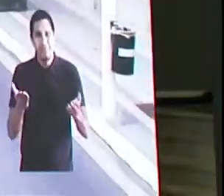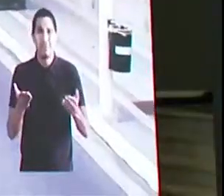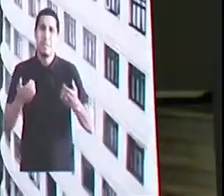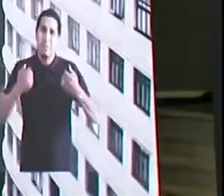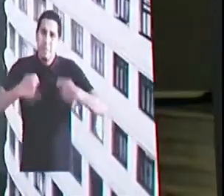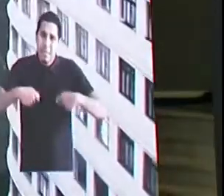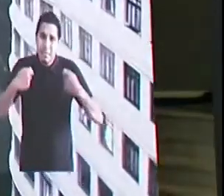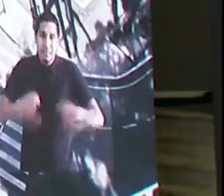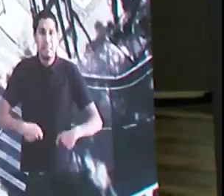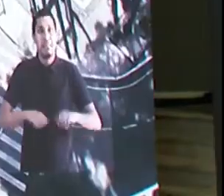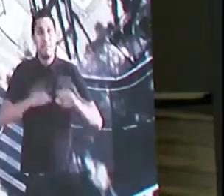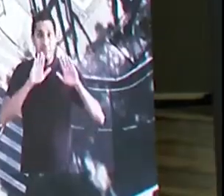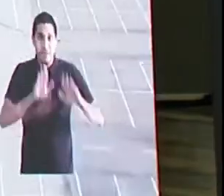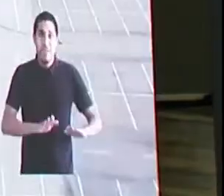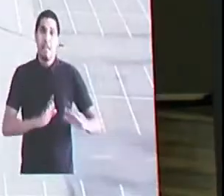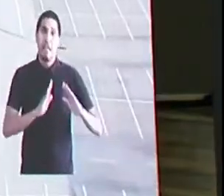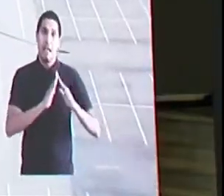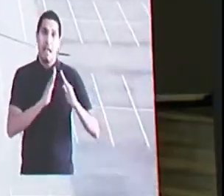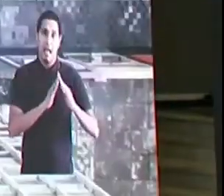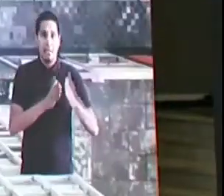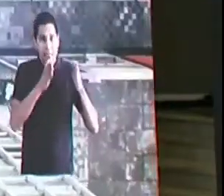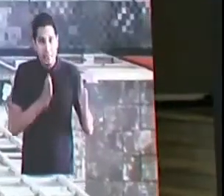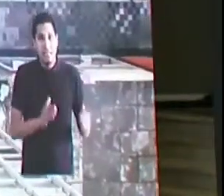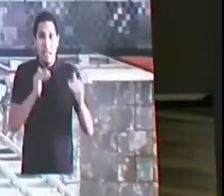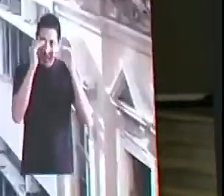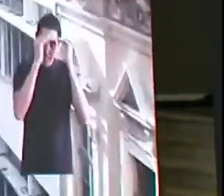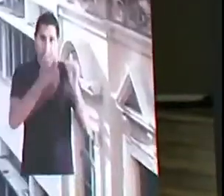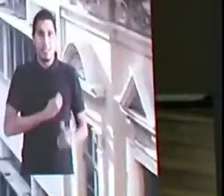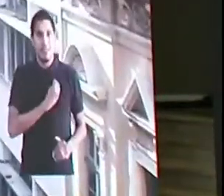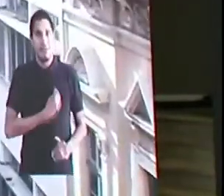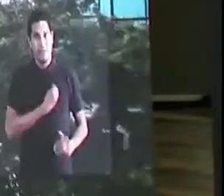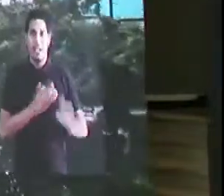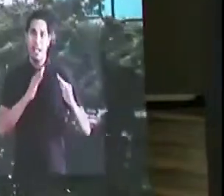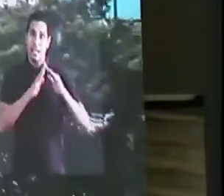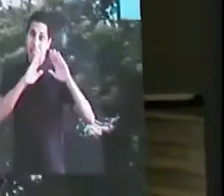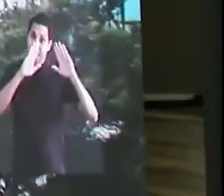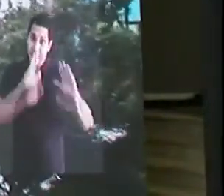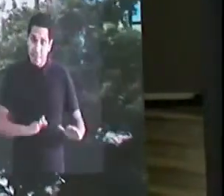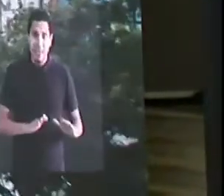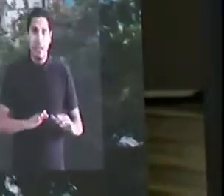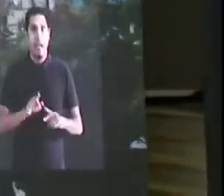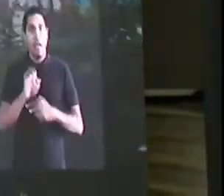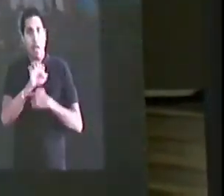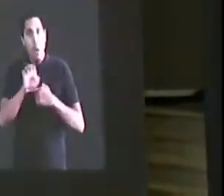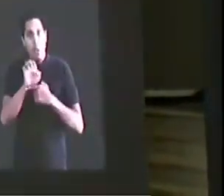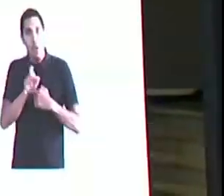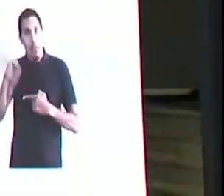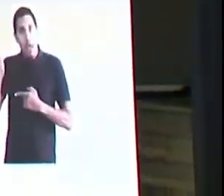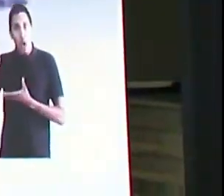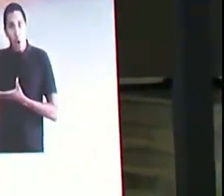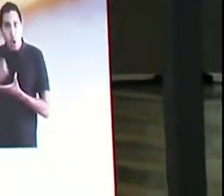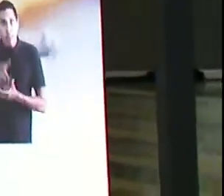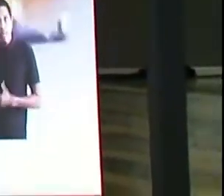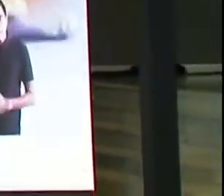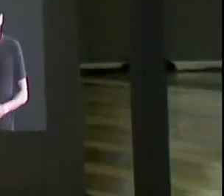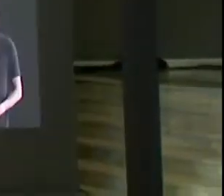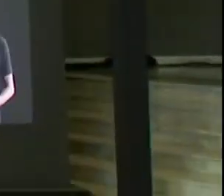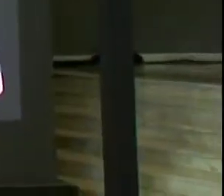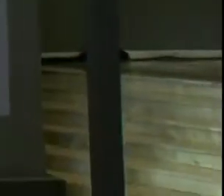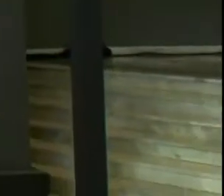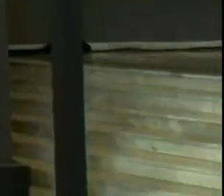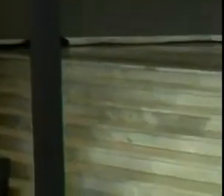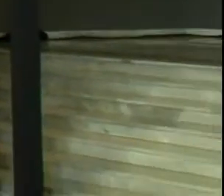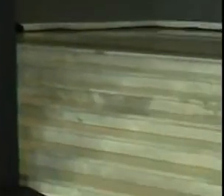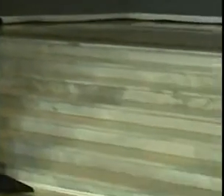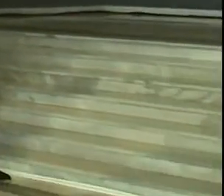você precisa manter-se em quarentena. Respeite a vida. Fique em casa. A triste história de Guayaquil não